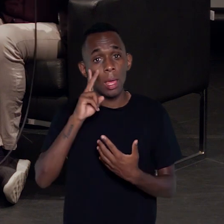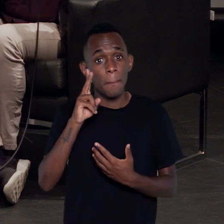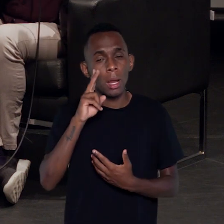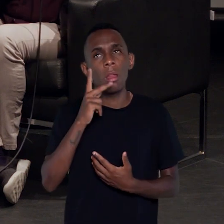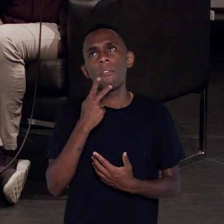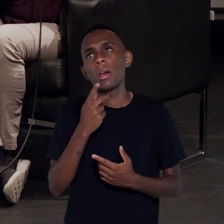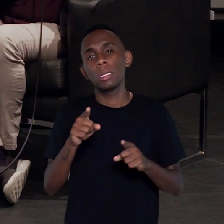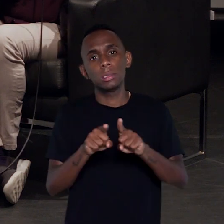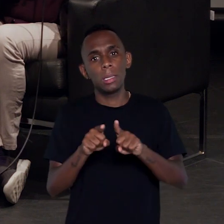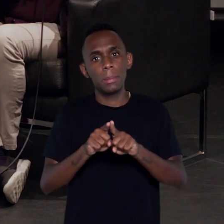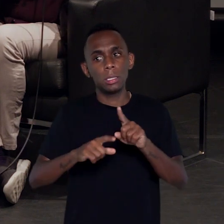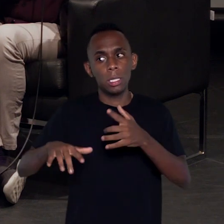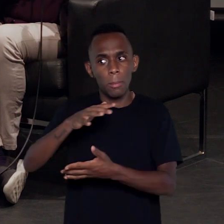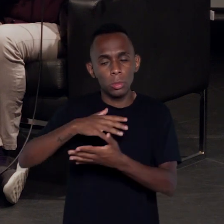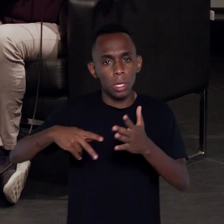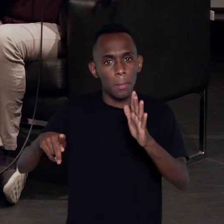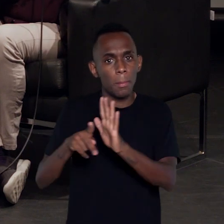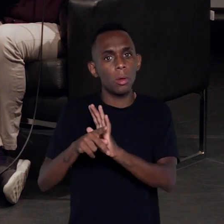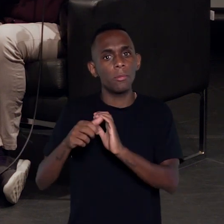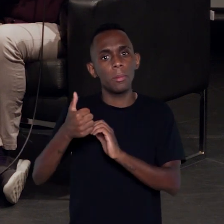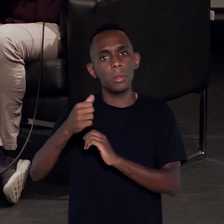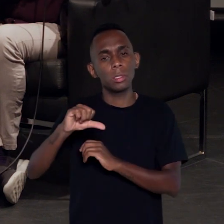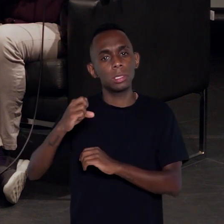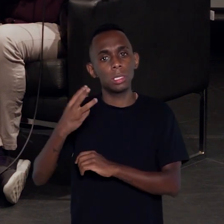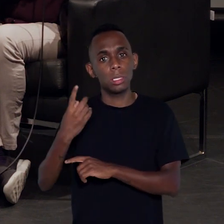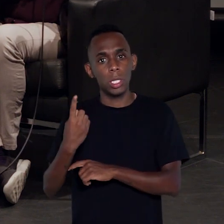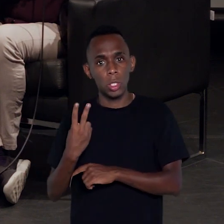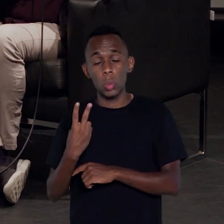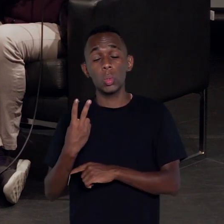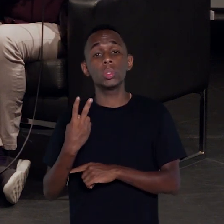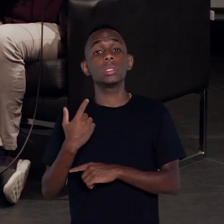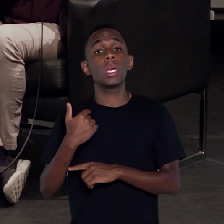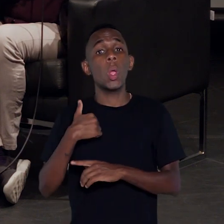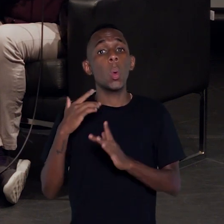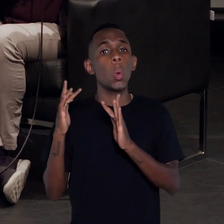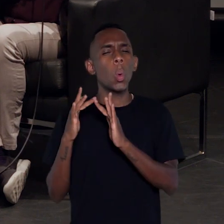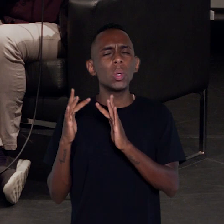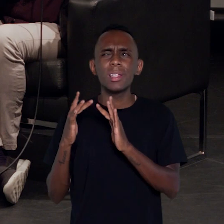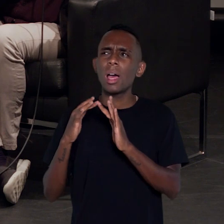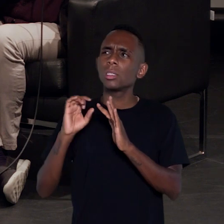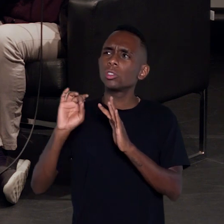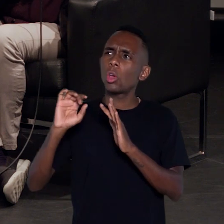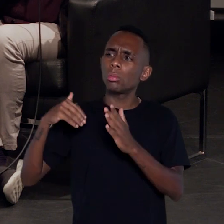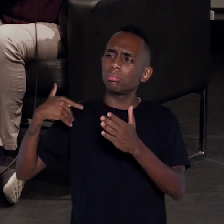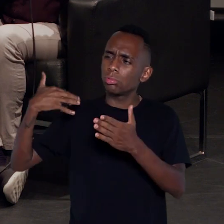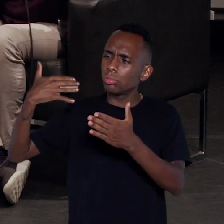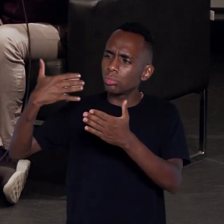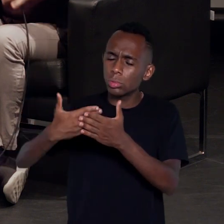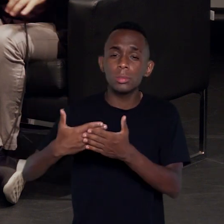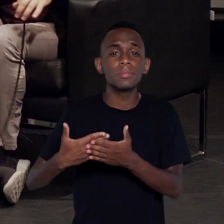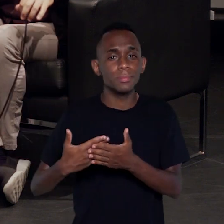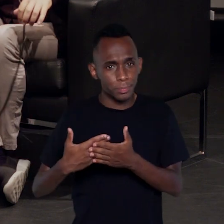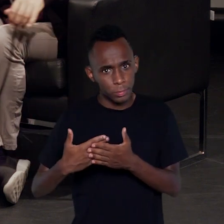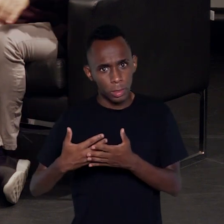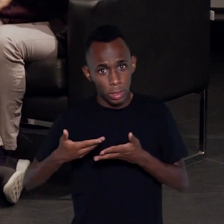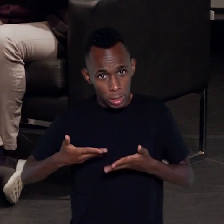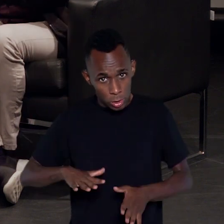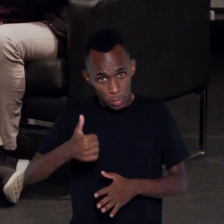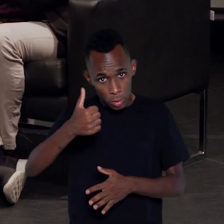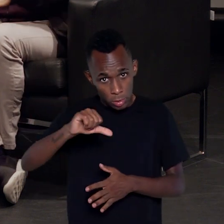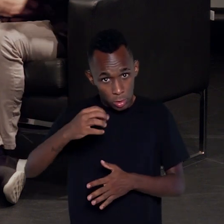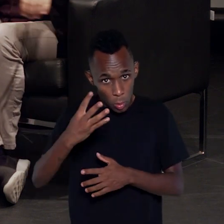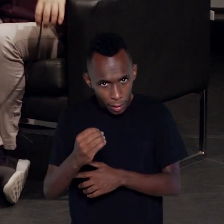para ele. Aí falei da Revolução de 32, que eu só tive contato com essa história já criança. Você nasceu em 1940,